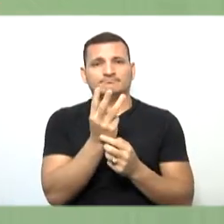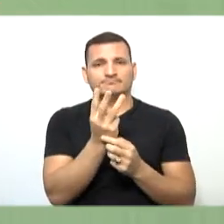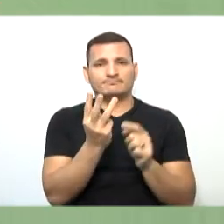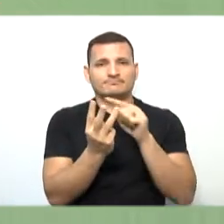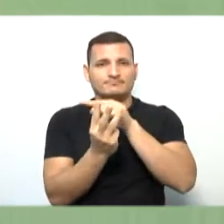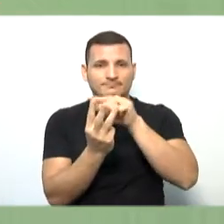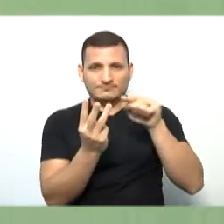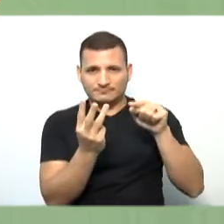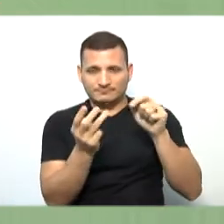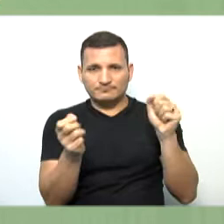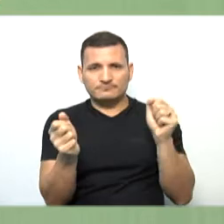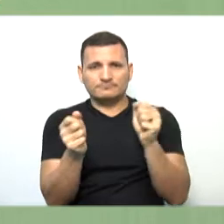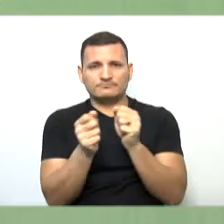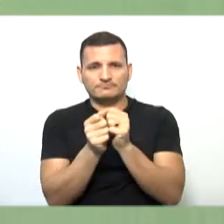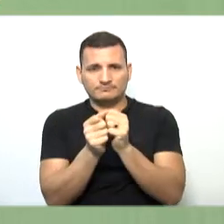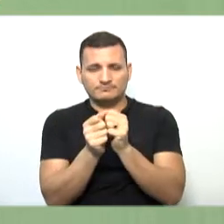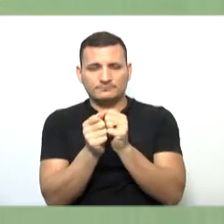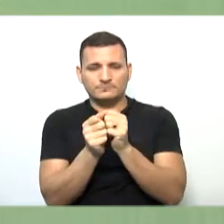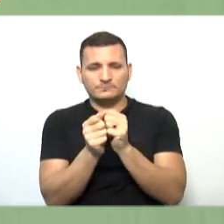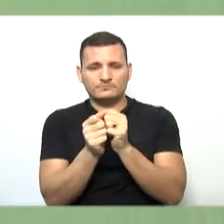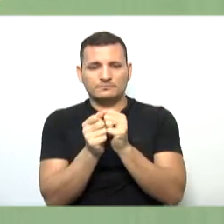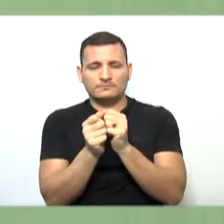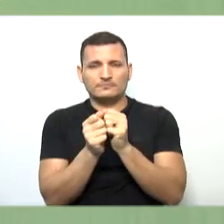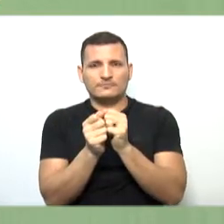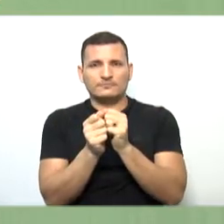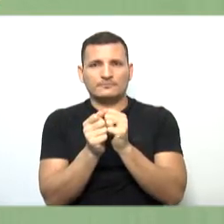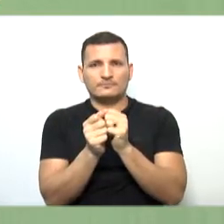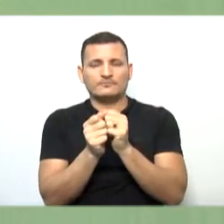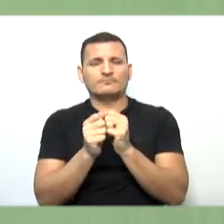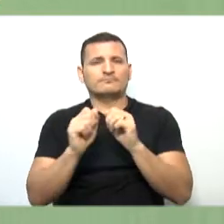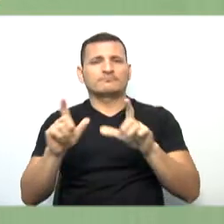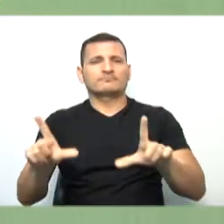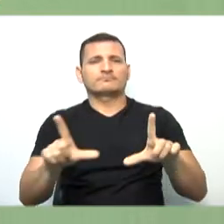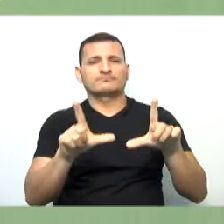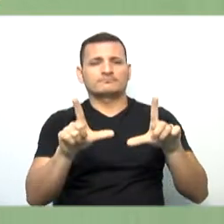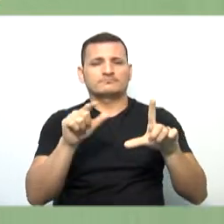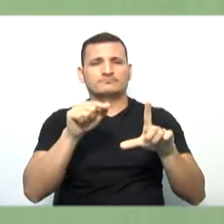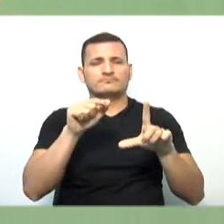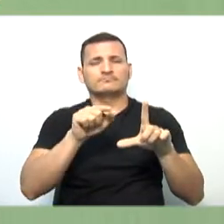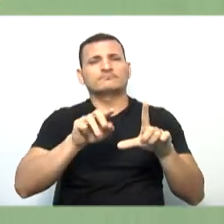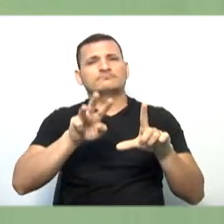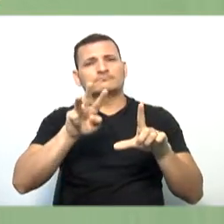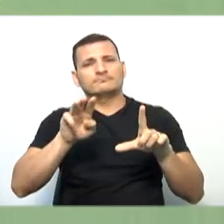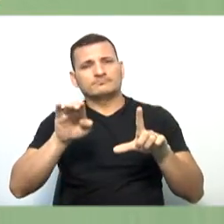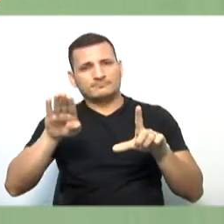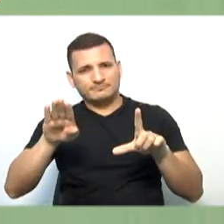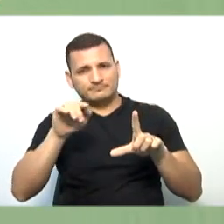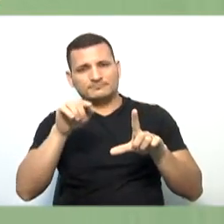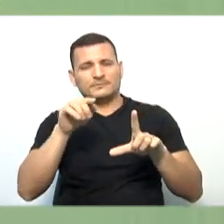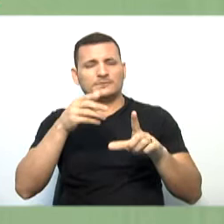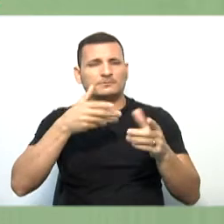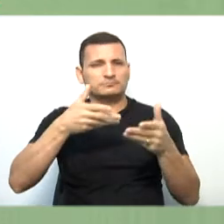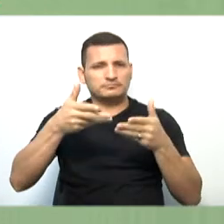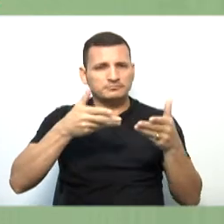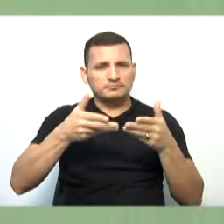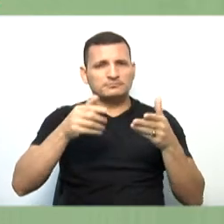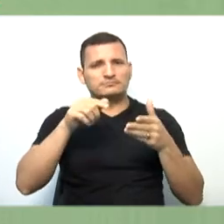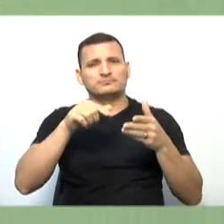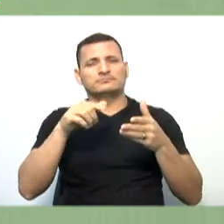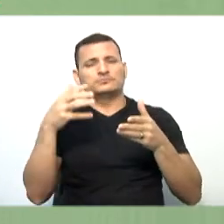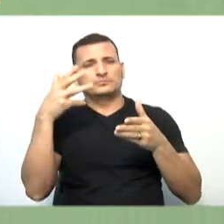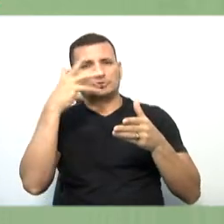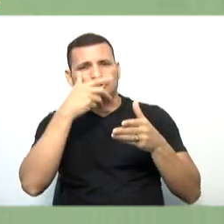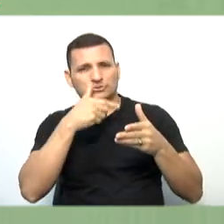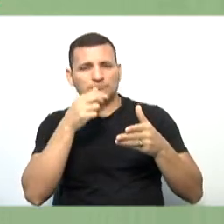juntos fazem a nossa incrível página web, o site interativo, com estilo,